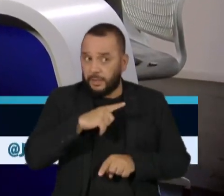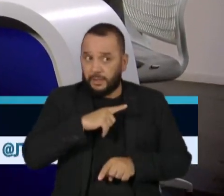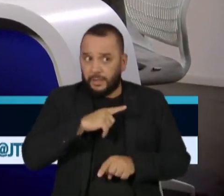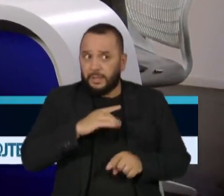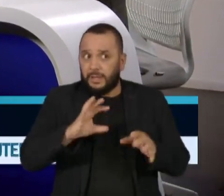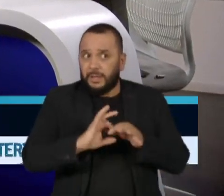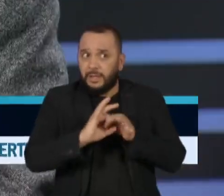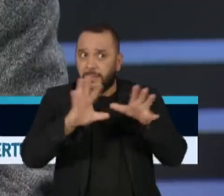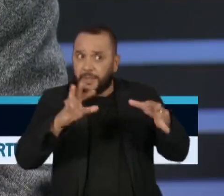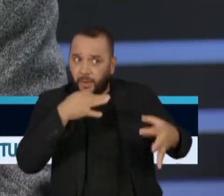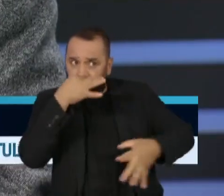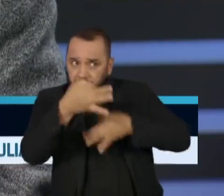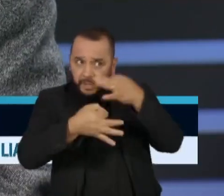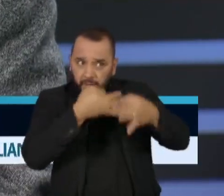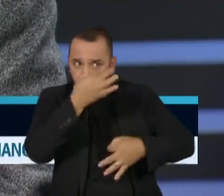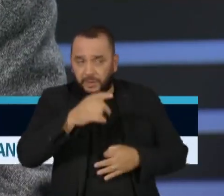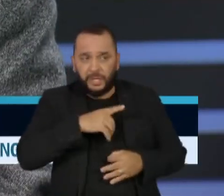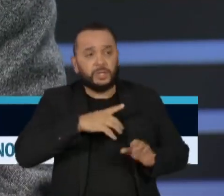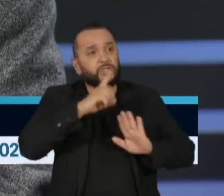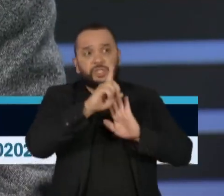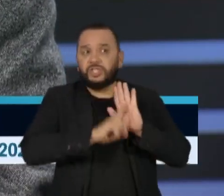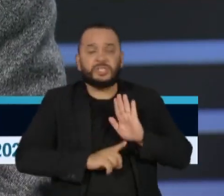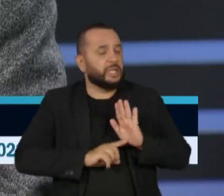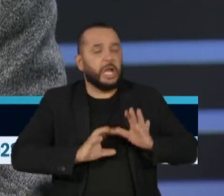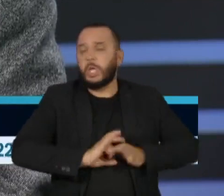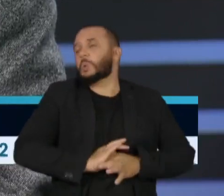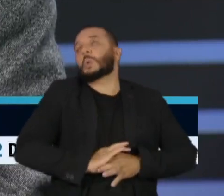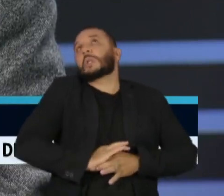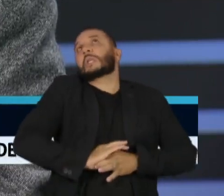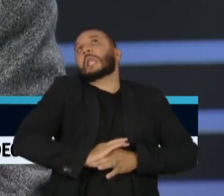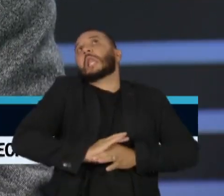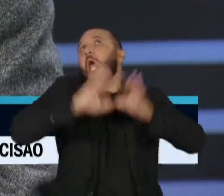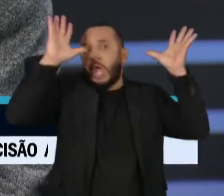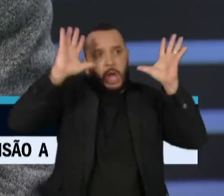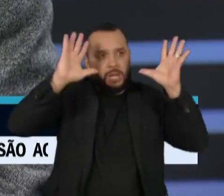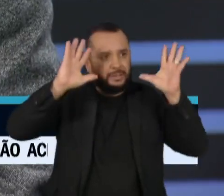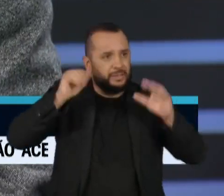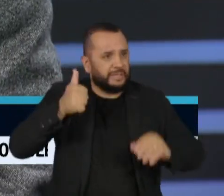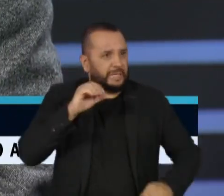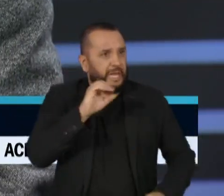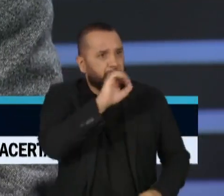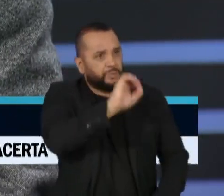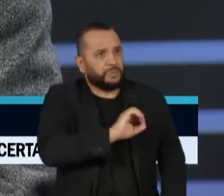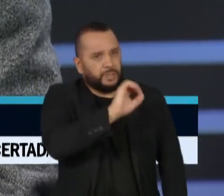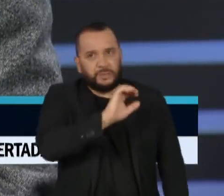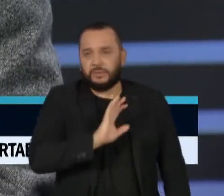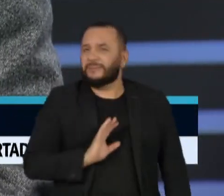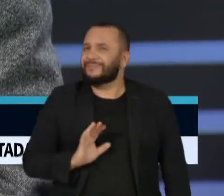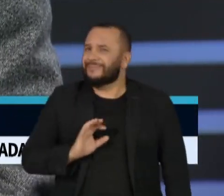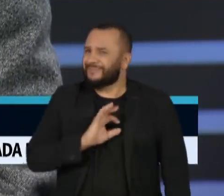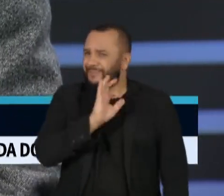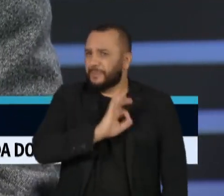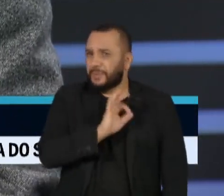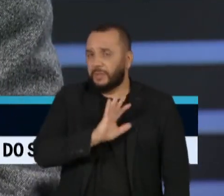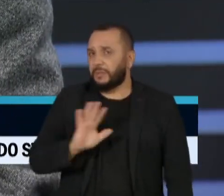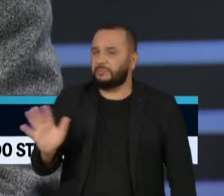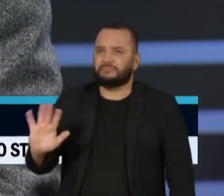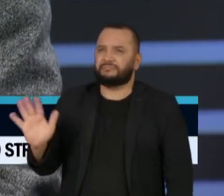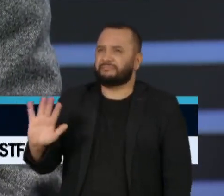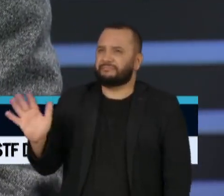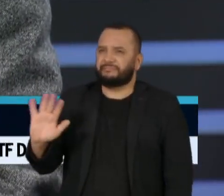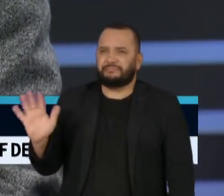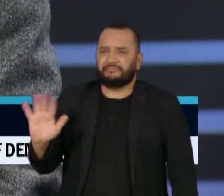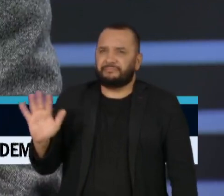absoluto não na Liberdade não existe nenhum valor que